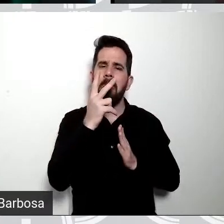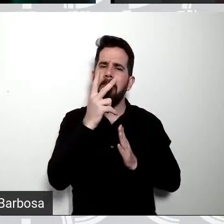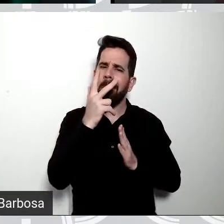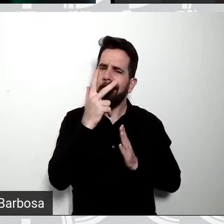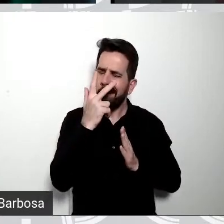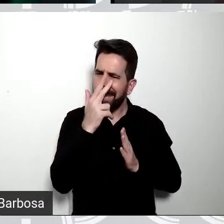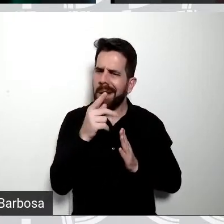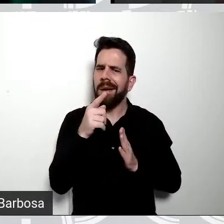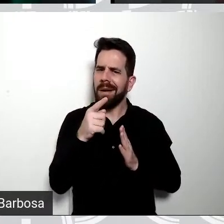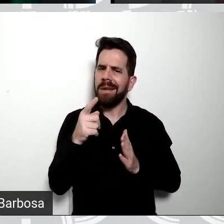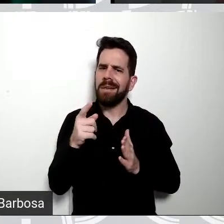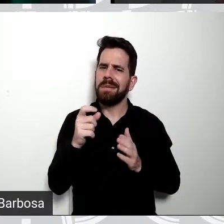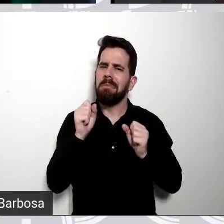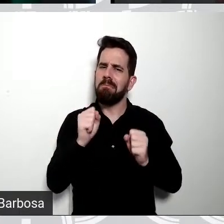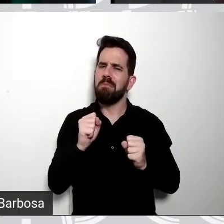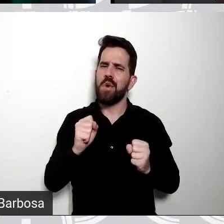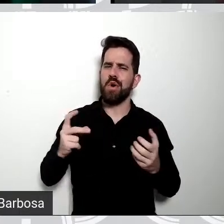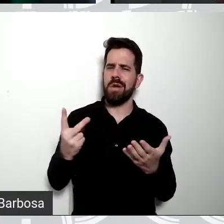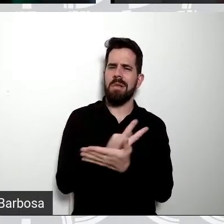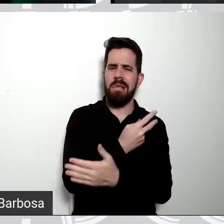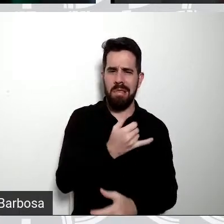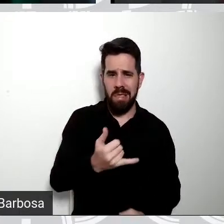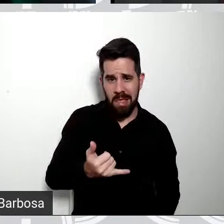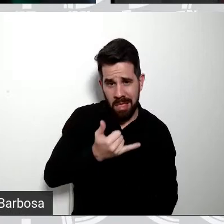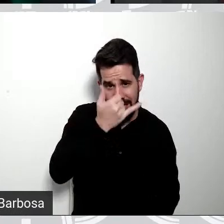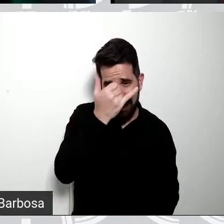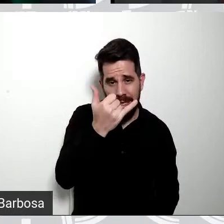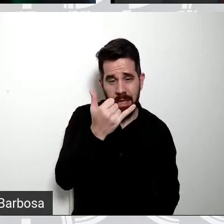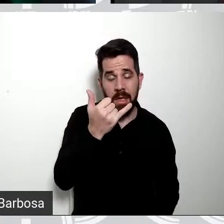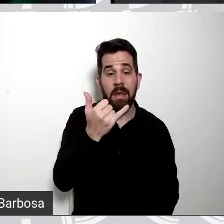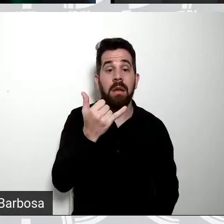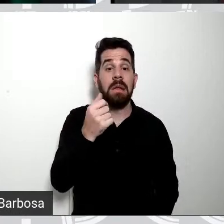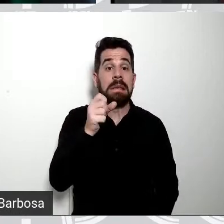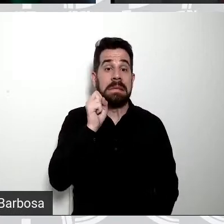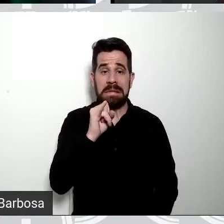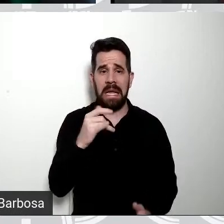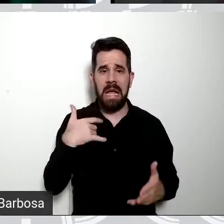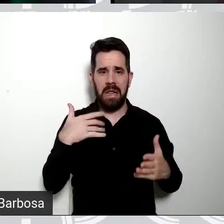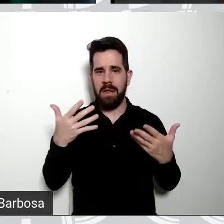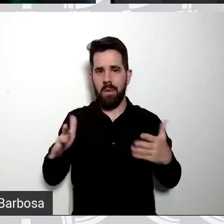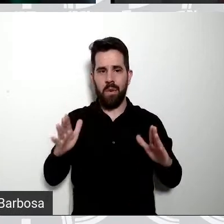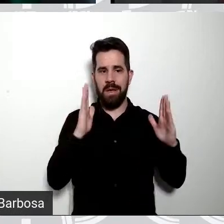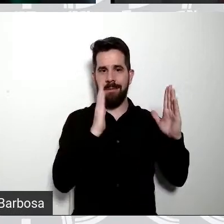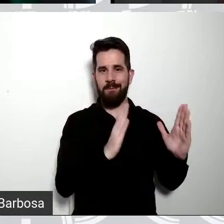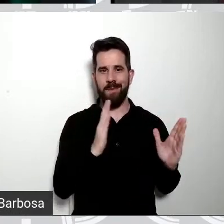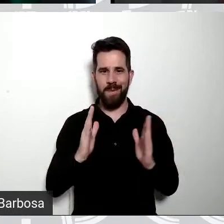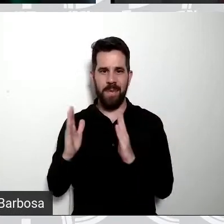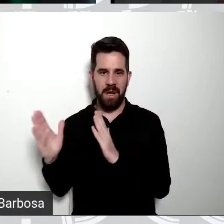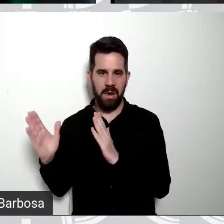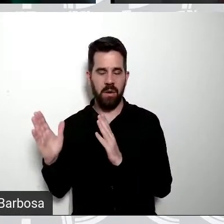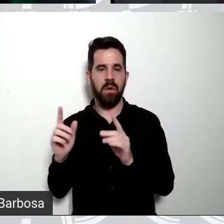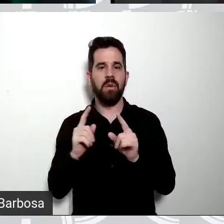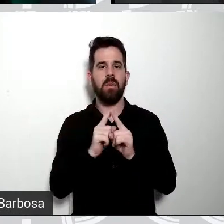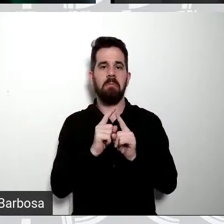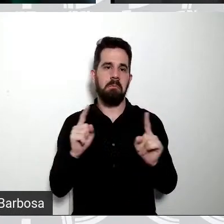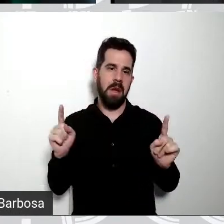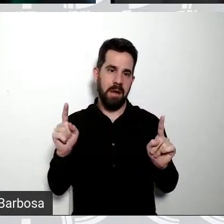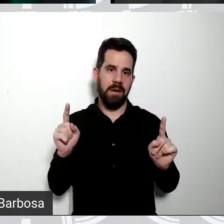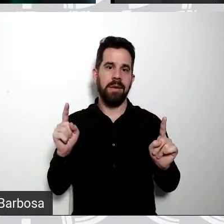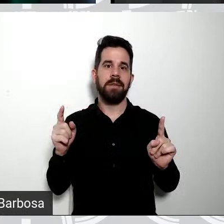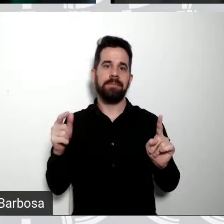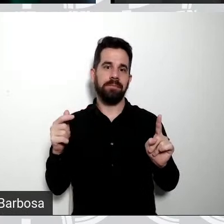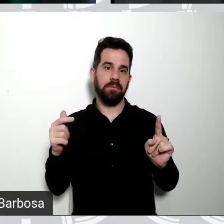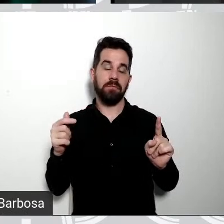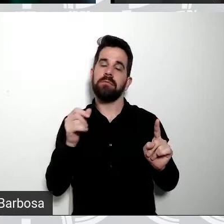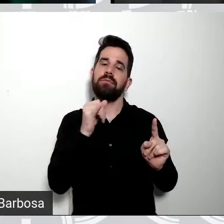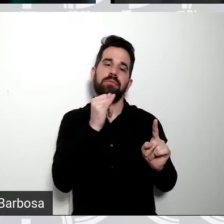arrisca na periodização, como para quem escolhe fugir dela. Então, lógico, se eu estou me colocando como alguém